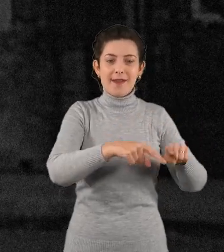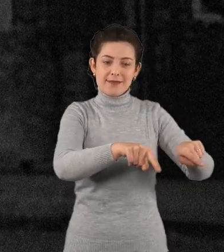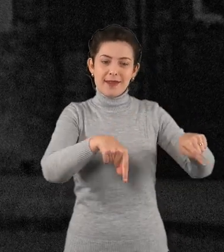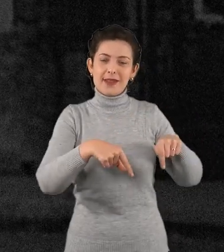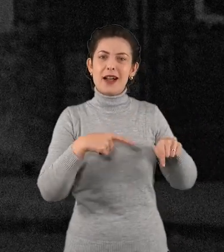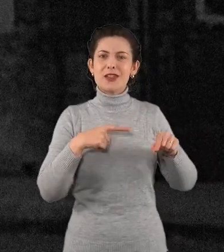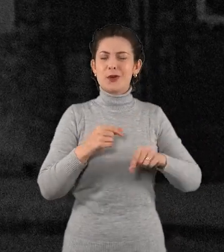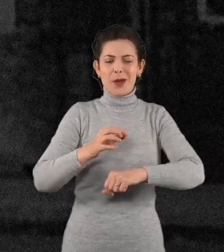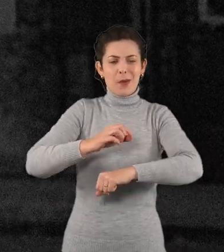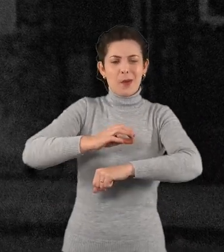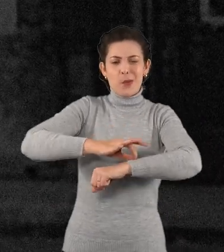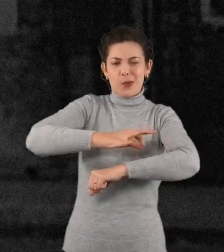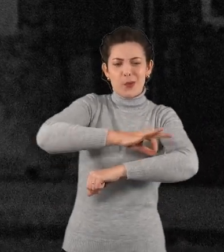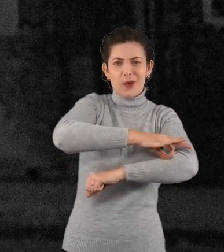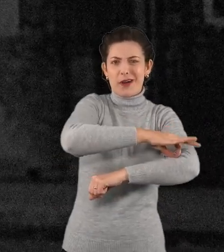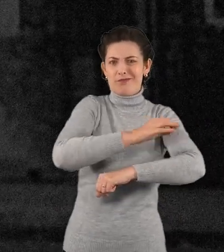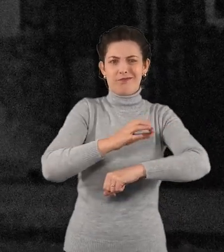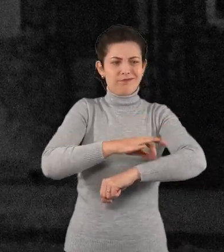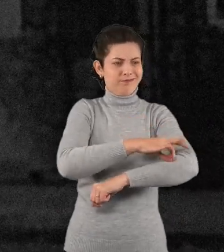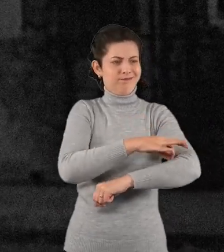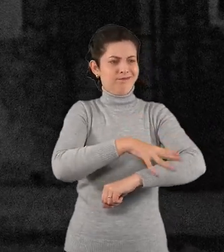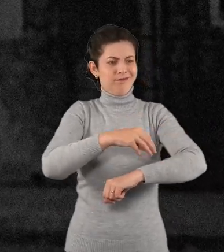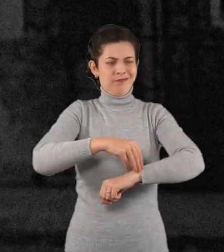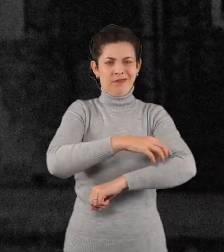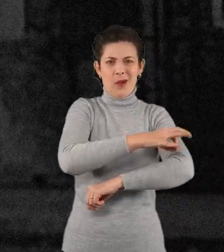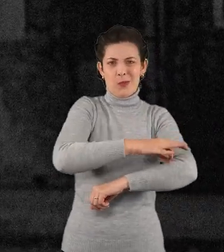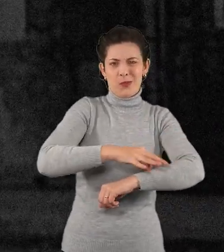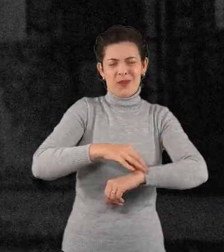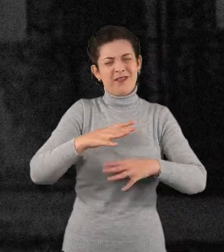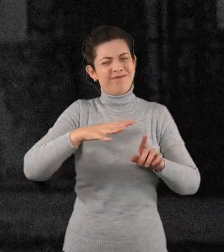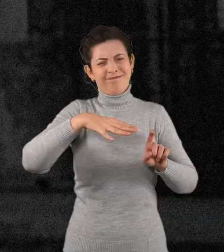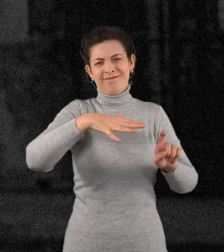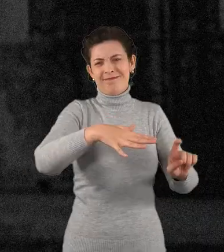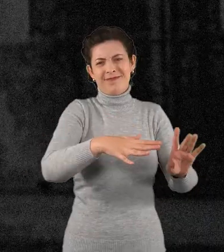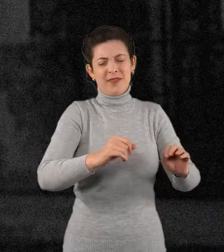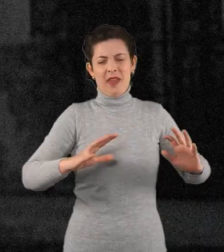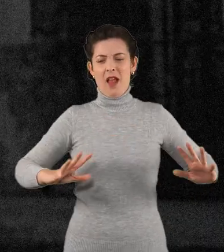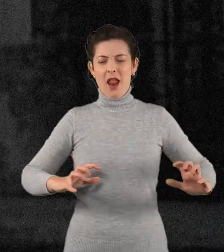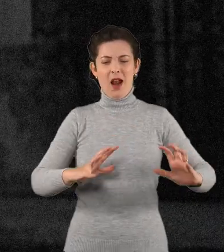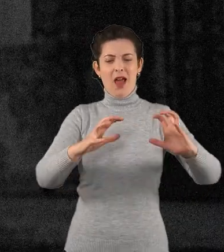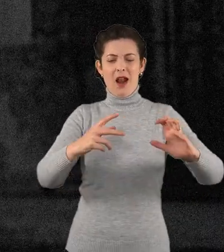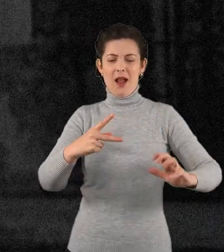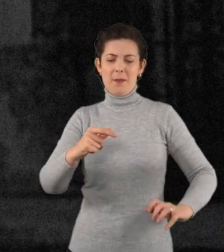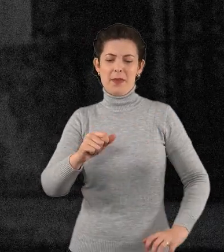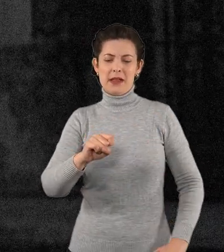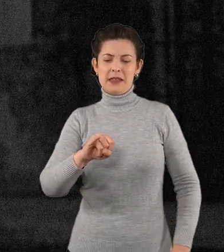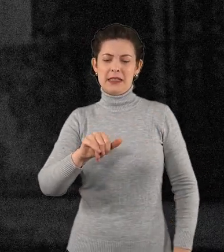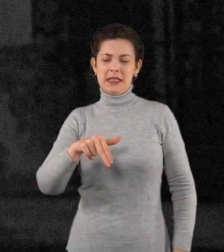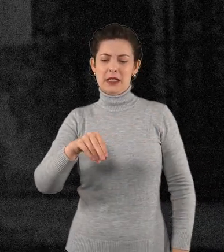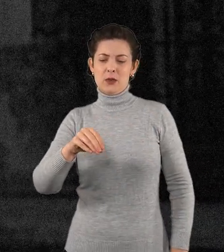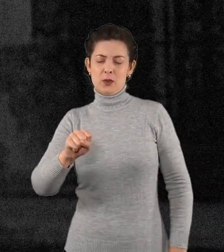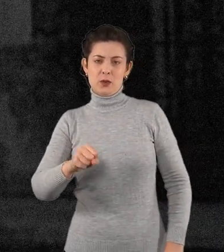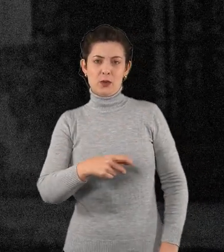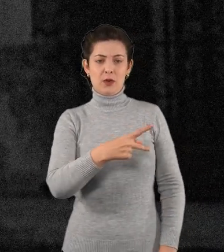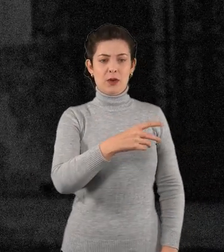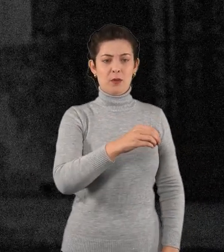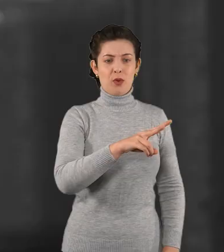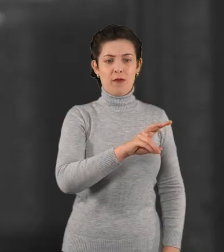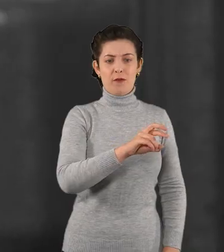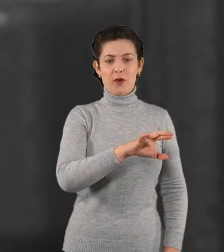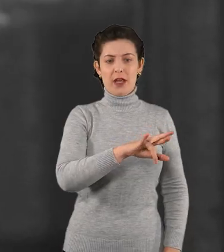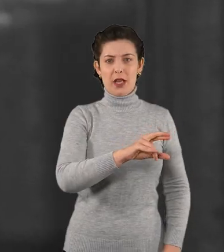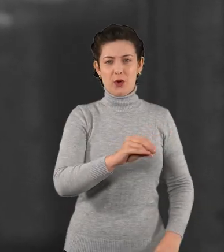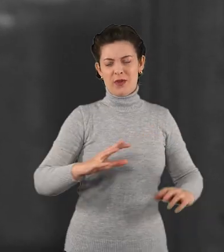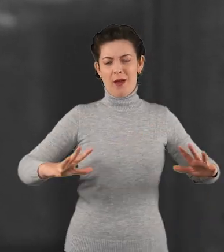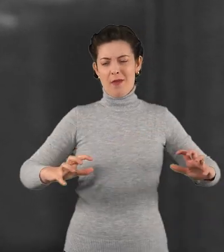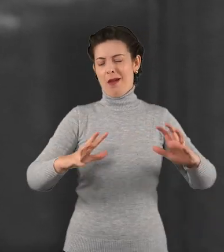comentavam que essa sala tinha pulgas, o que entendemos que isso seja uma lenda que envolve a rixa entre pacianos e povoeiros.